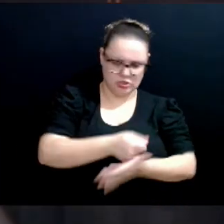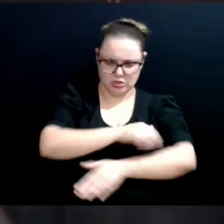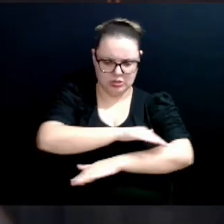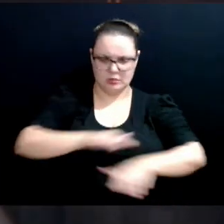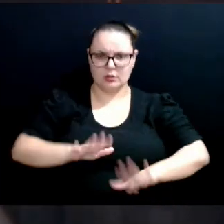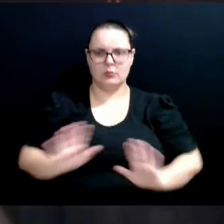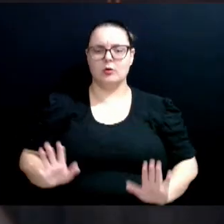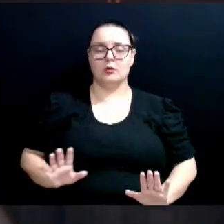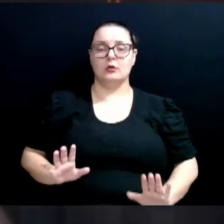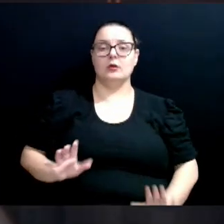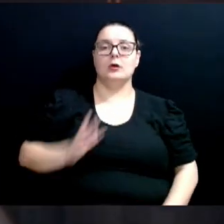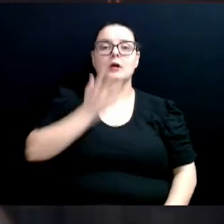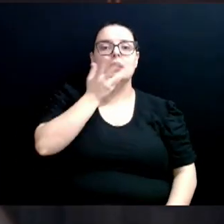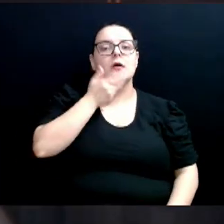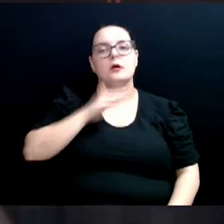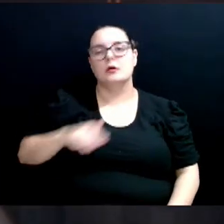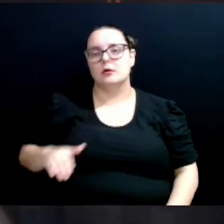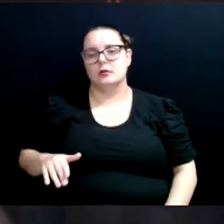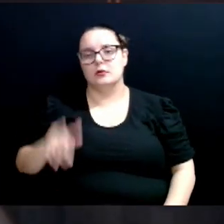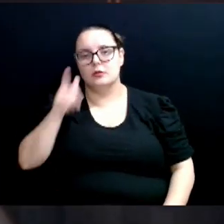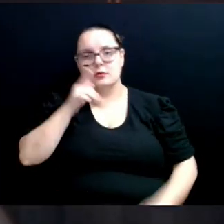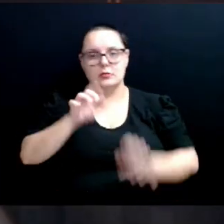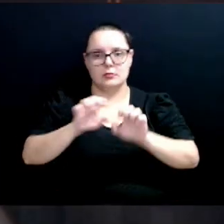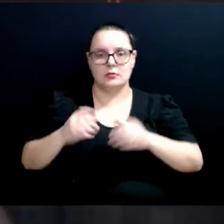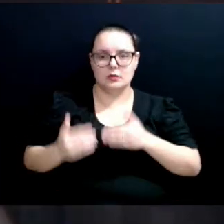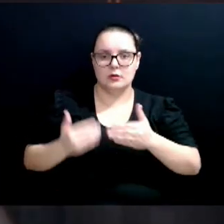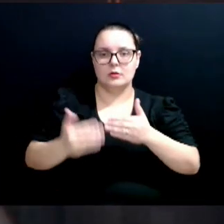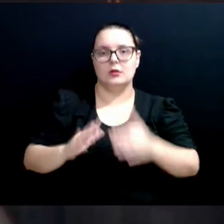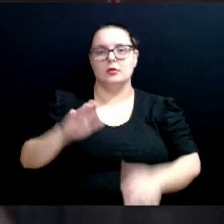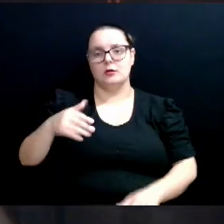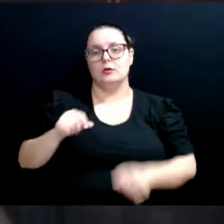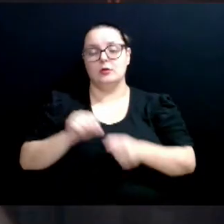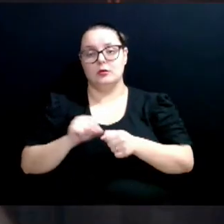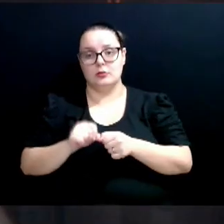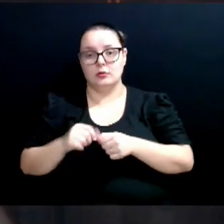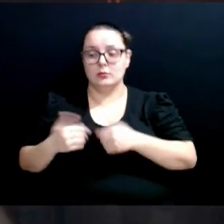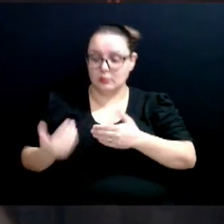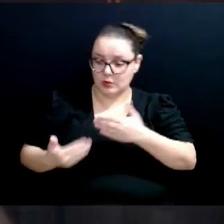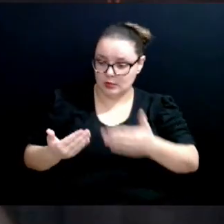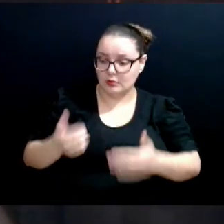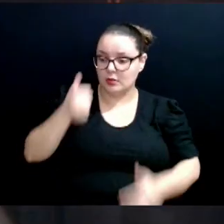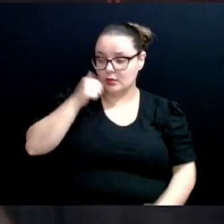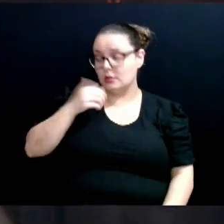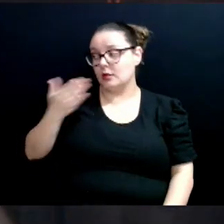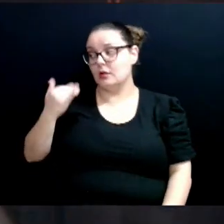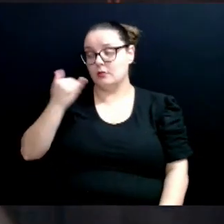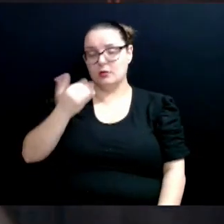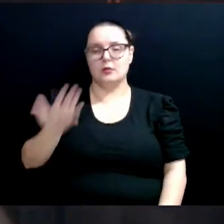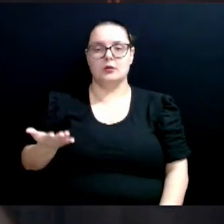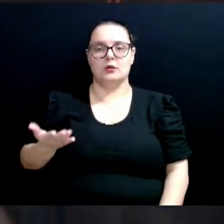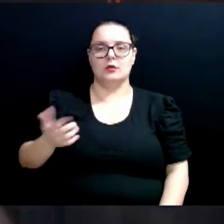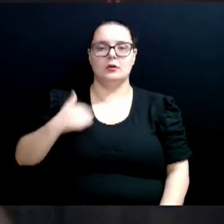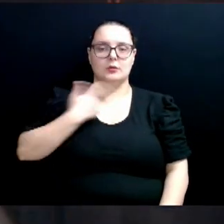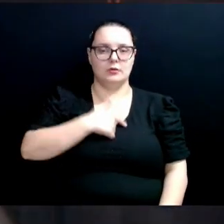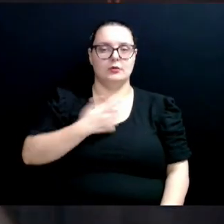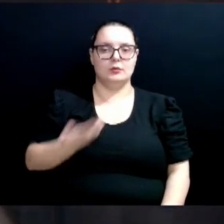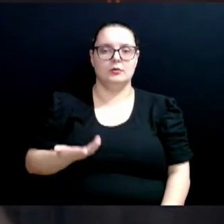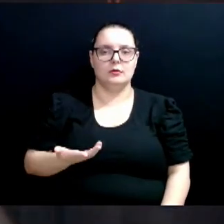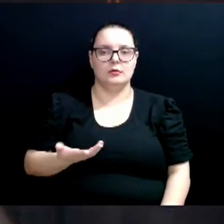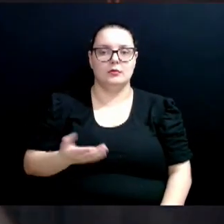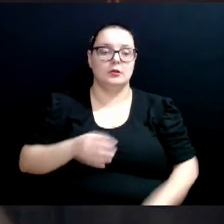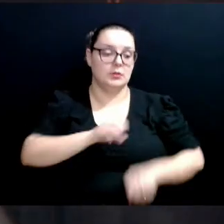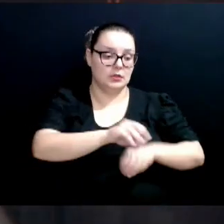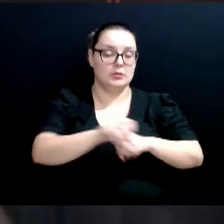criança não consegue fazer uma estrutura, então quando a gente está fazendo isso que ela menciona, a gente também está ensinando sobre